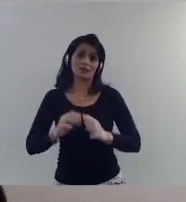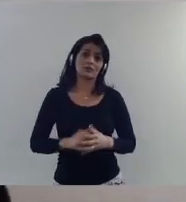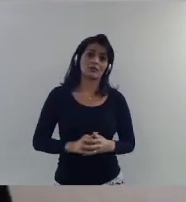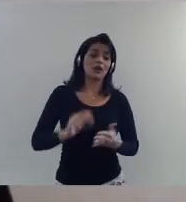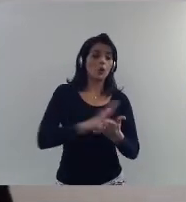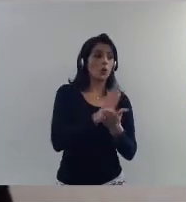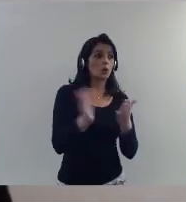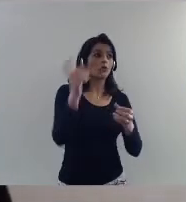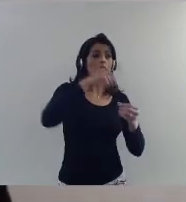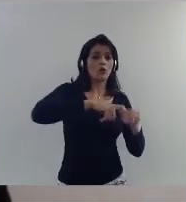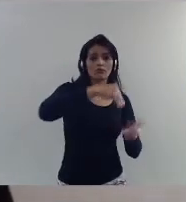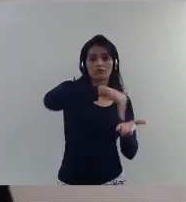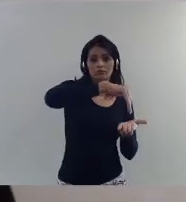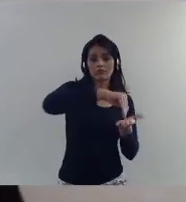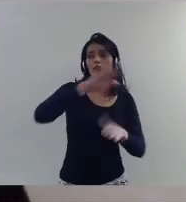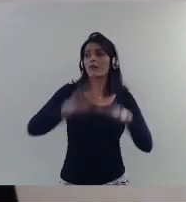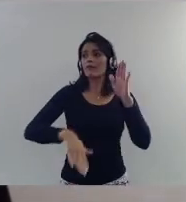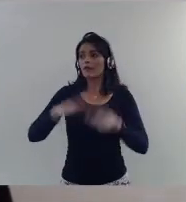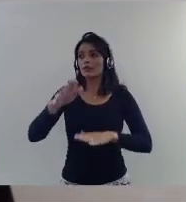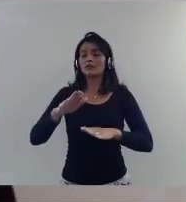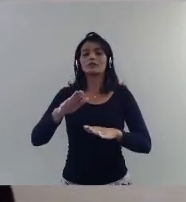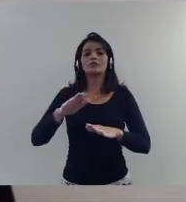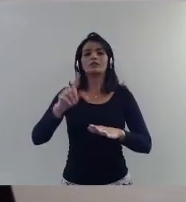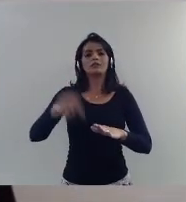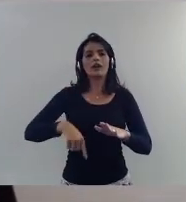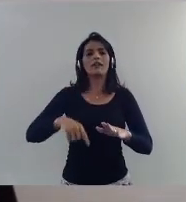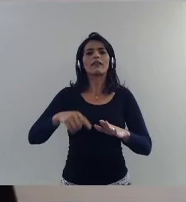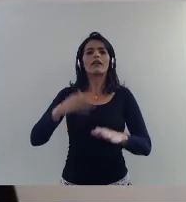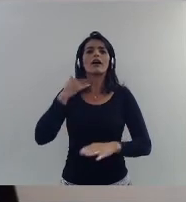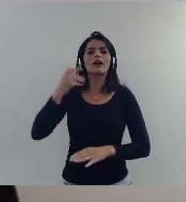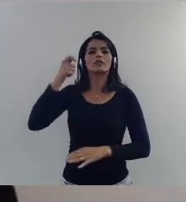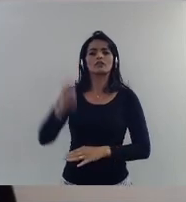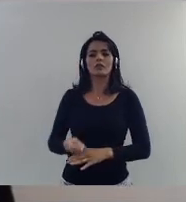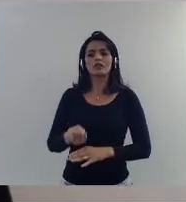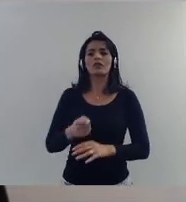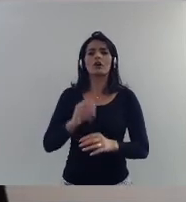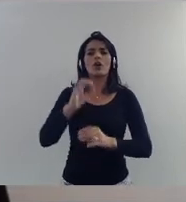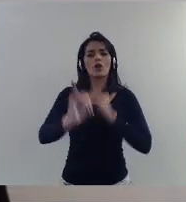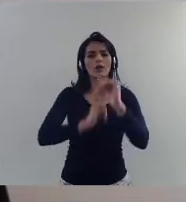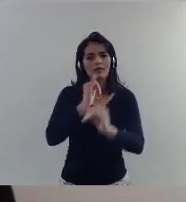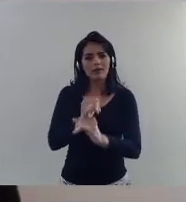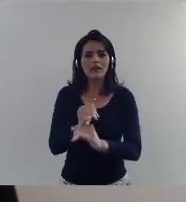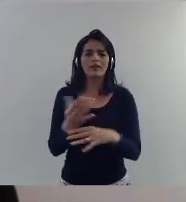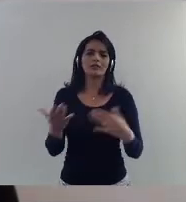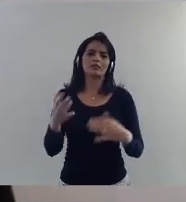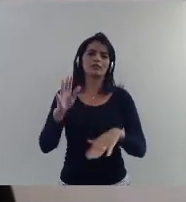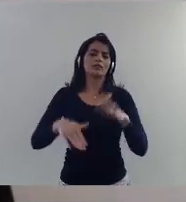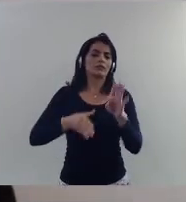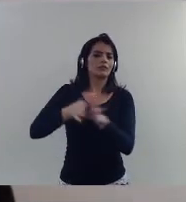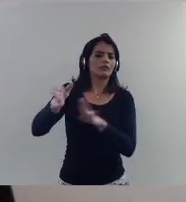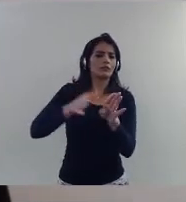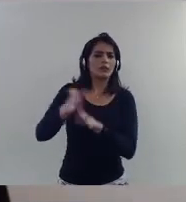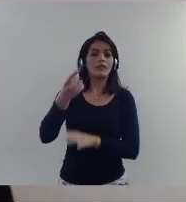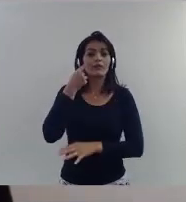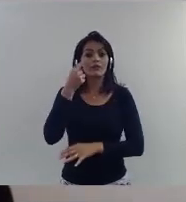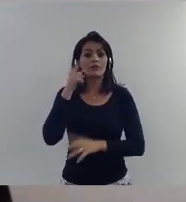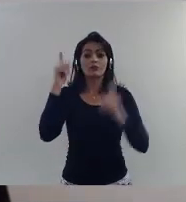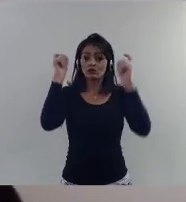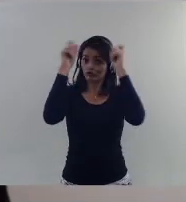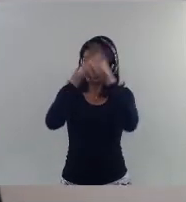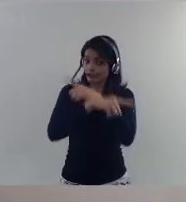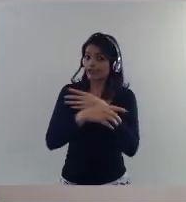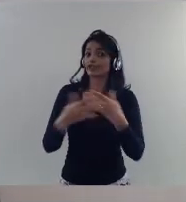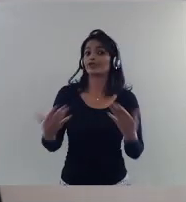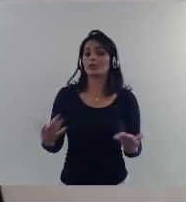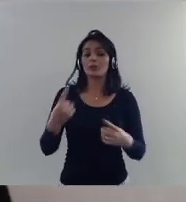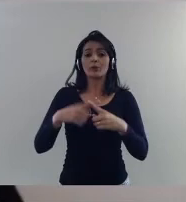que algumas até podem ser online agora para assuntos aí menos relevantes, mas uma de instrução a gente viu que é muito difícil de acontecer, né?